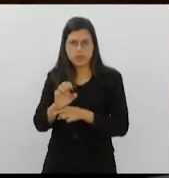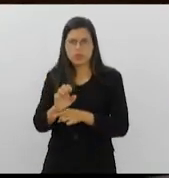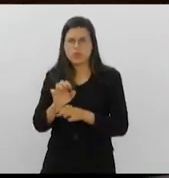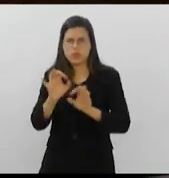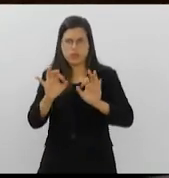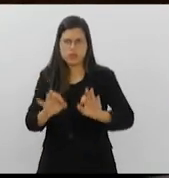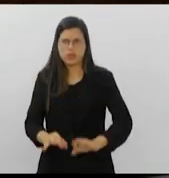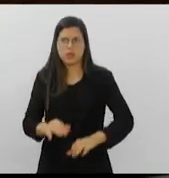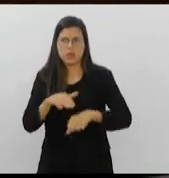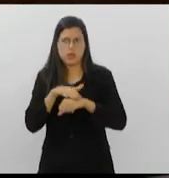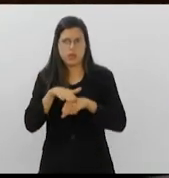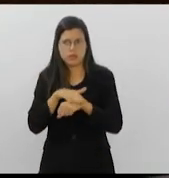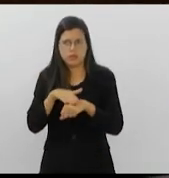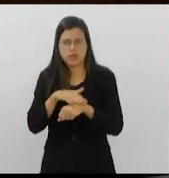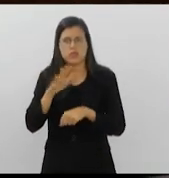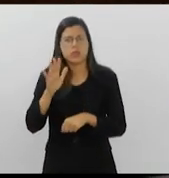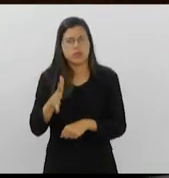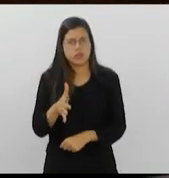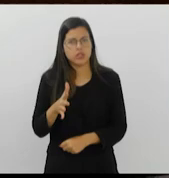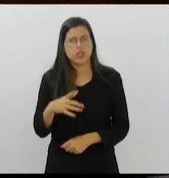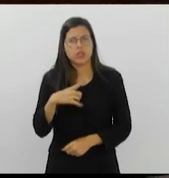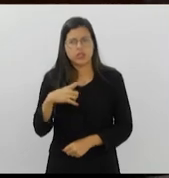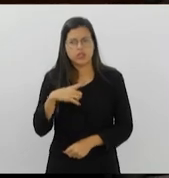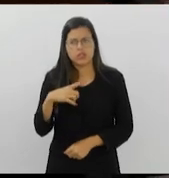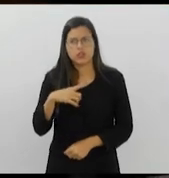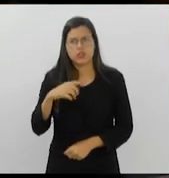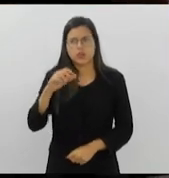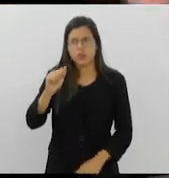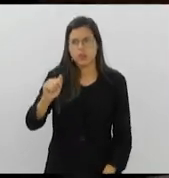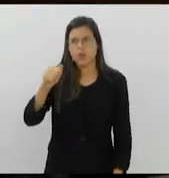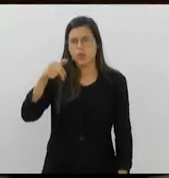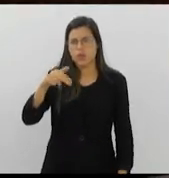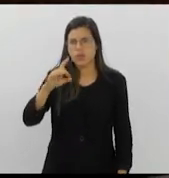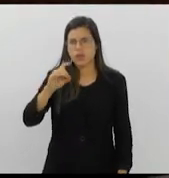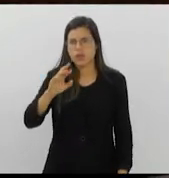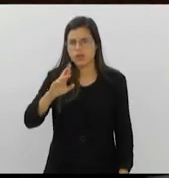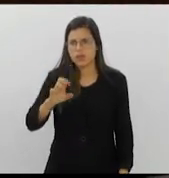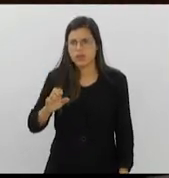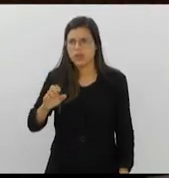pela conversa que eu já tive com o secretário de governo, André Moura,